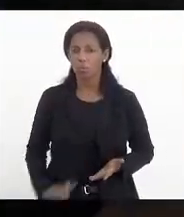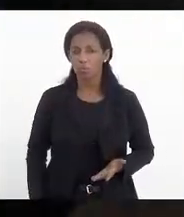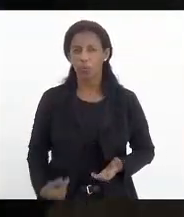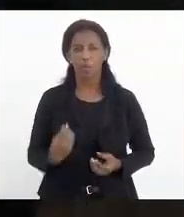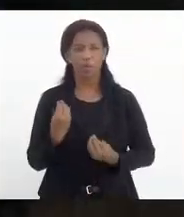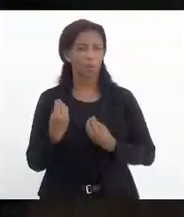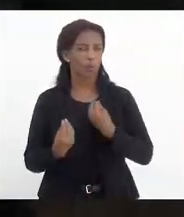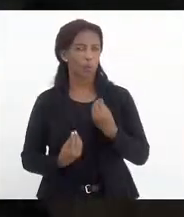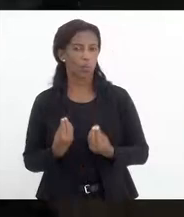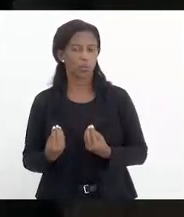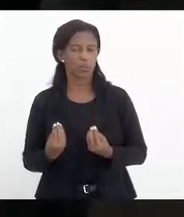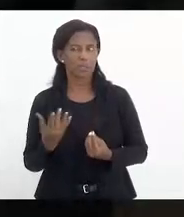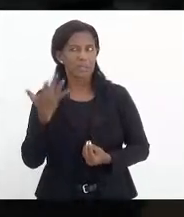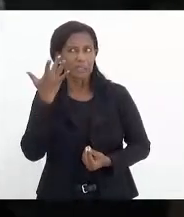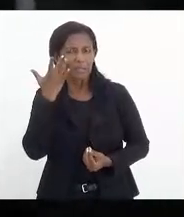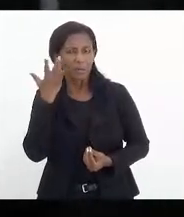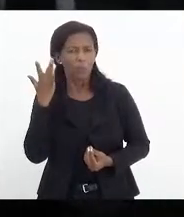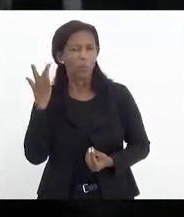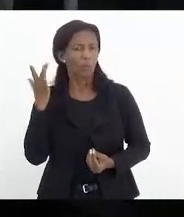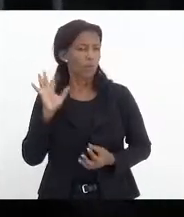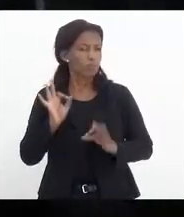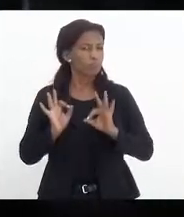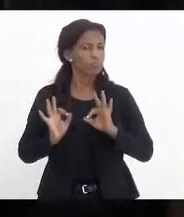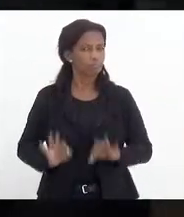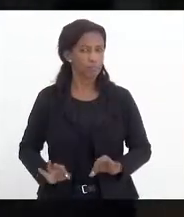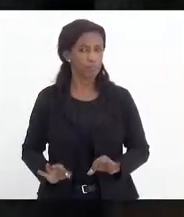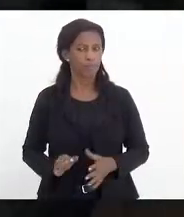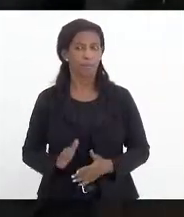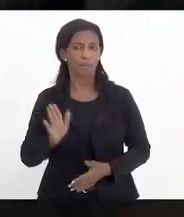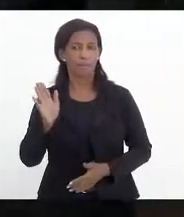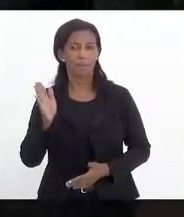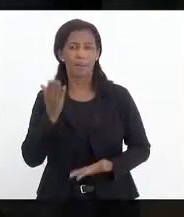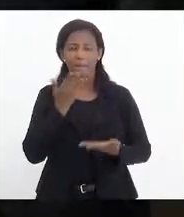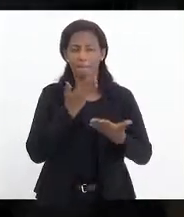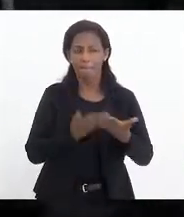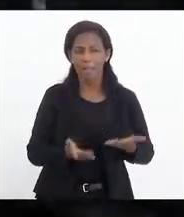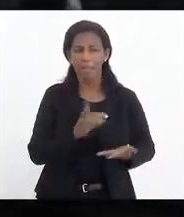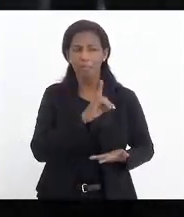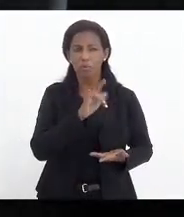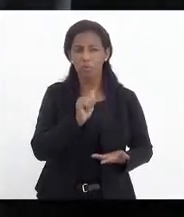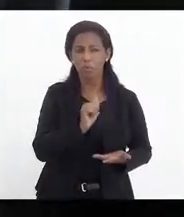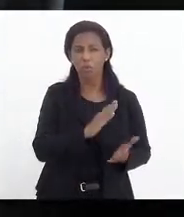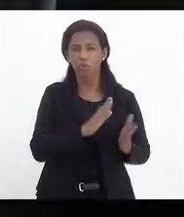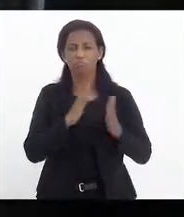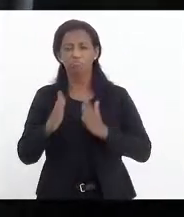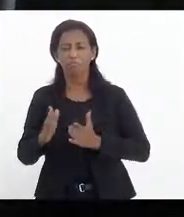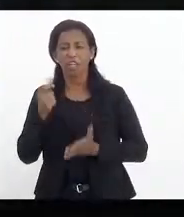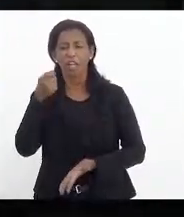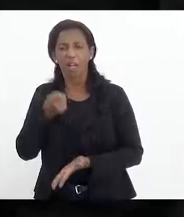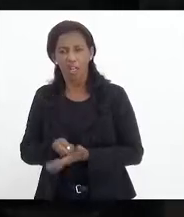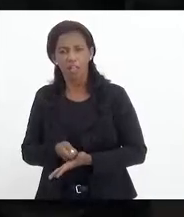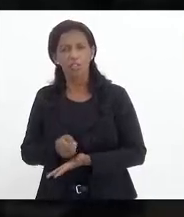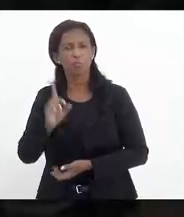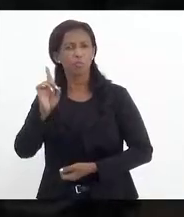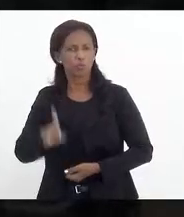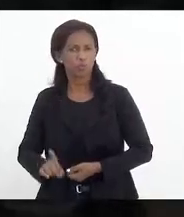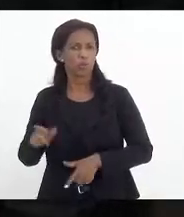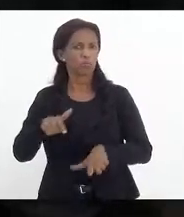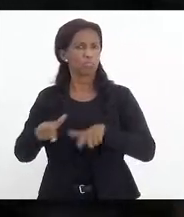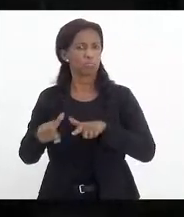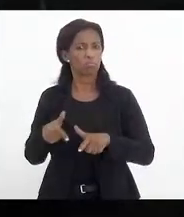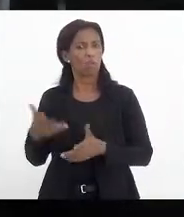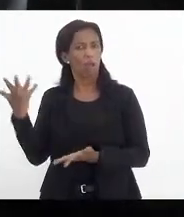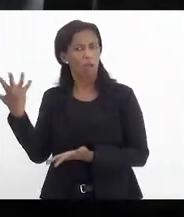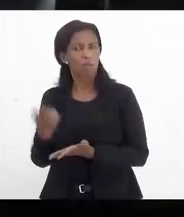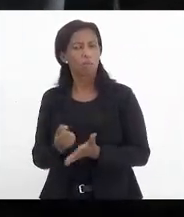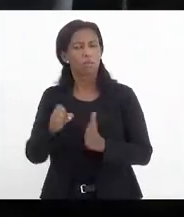iniciativa. Então, acho que foi acertada. Perdemos alguns dias de prazo, garantimos o direito do servidor acolhendo as